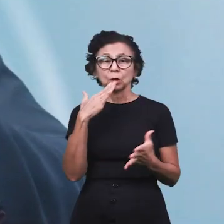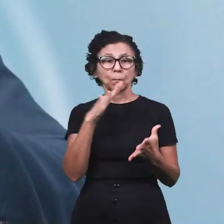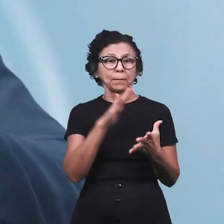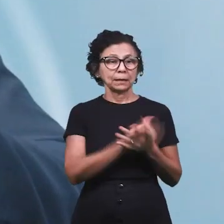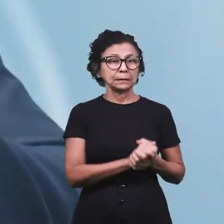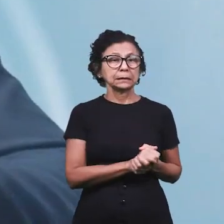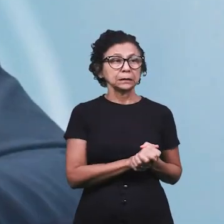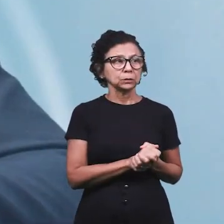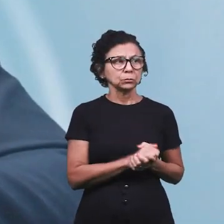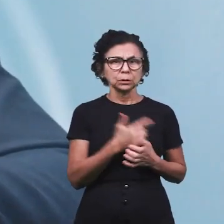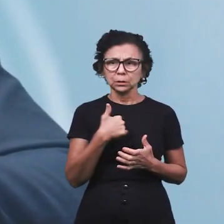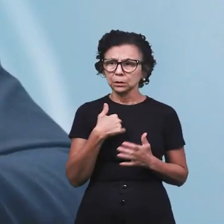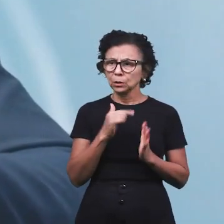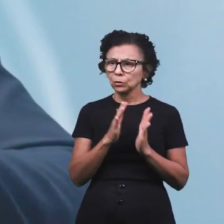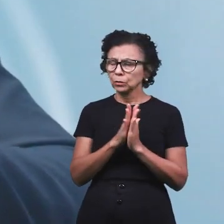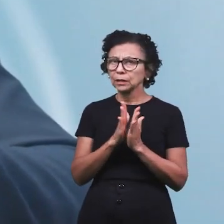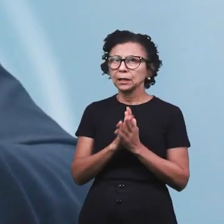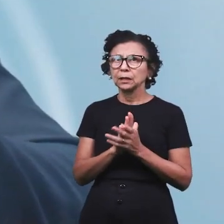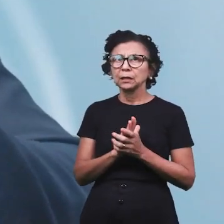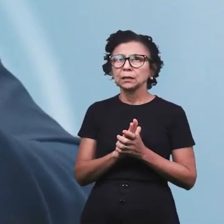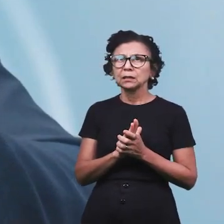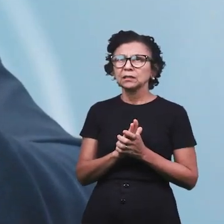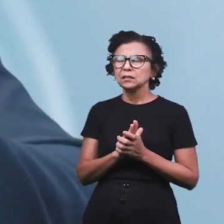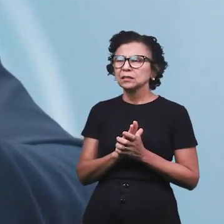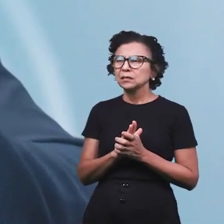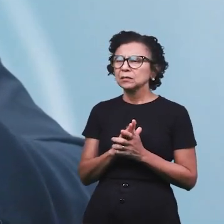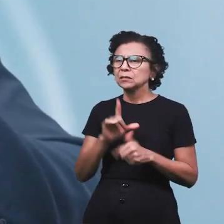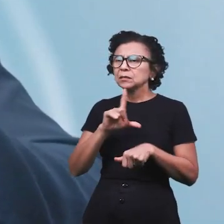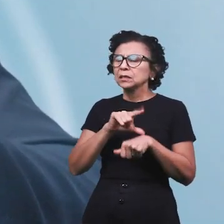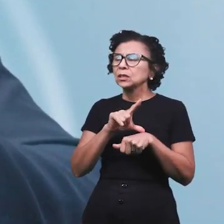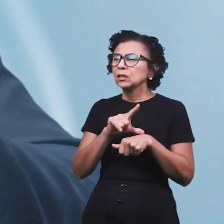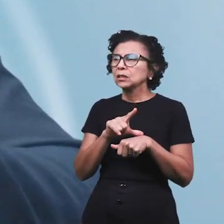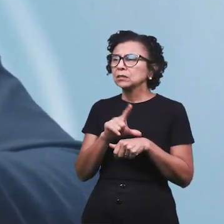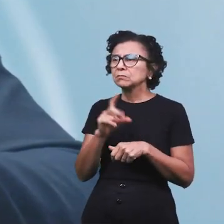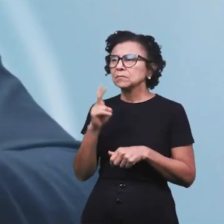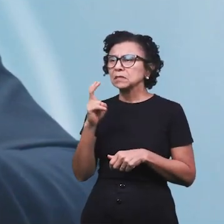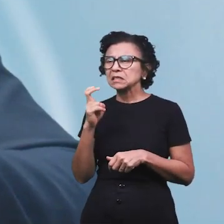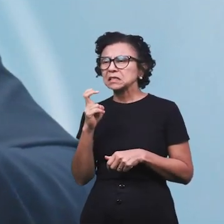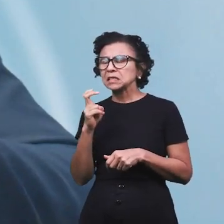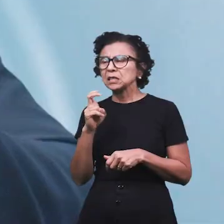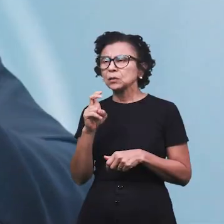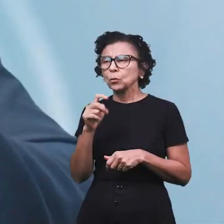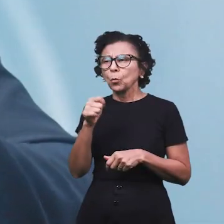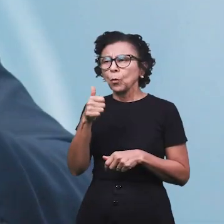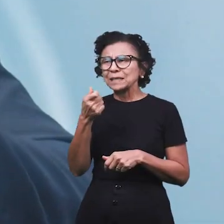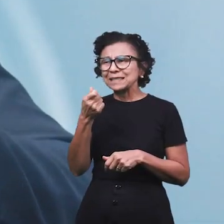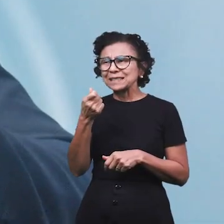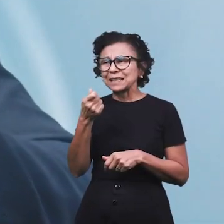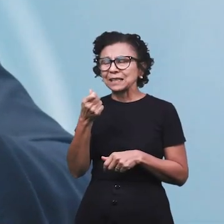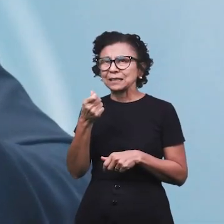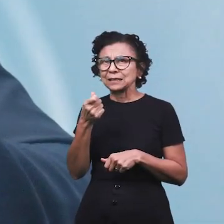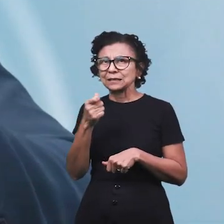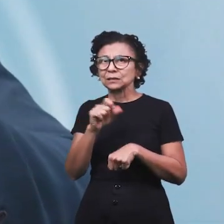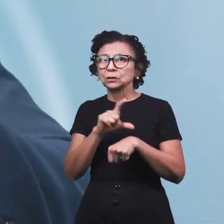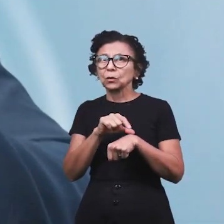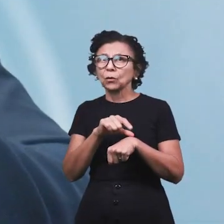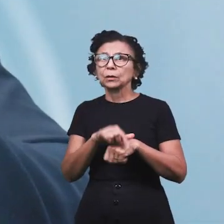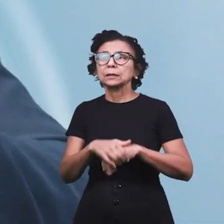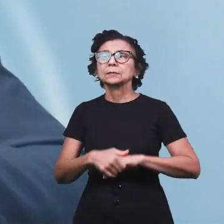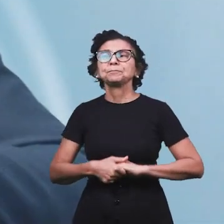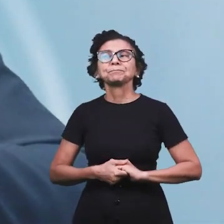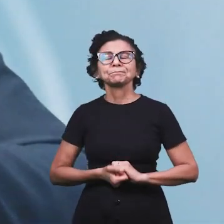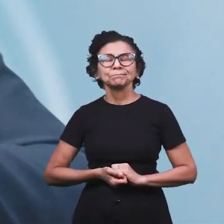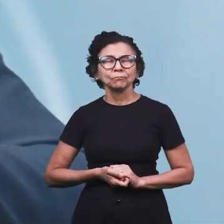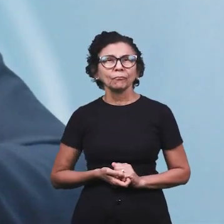eu estava orando. Que horas foi isso, Silvano? Eu falei, 5h30 para quase 6 horas. Era esse horário. Deus mandou ela entrar na consagração, fazer um